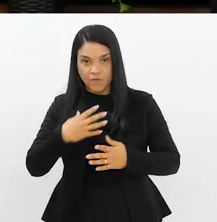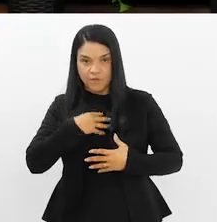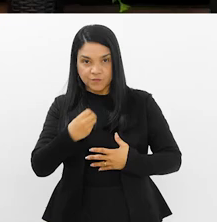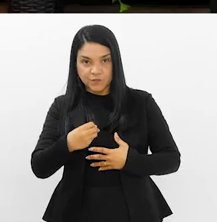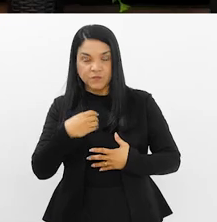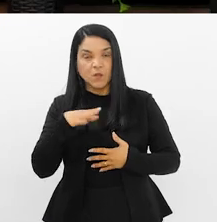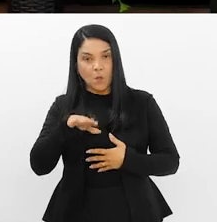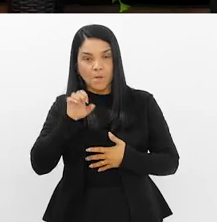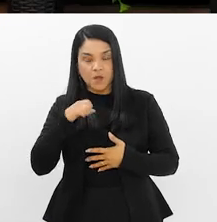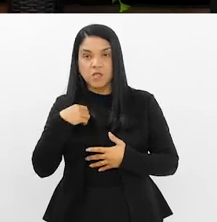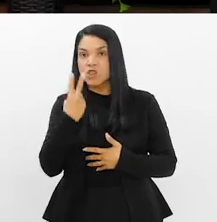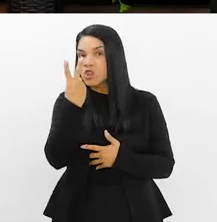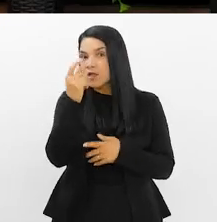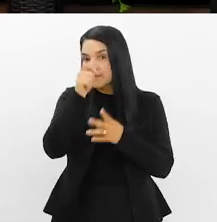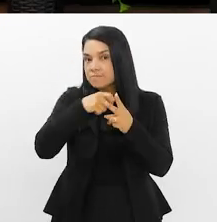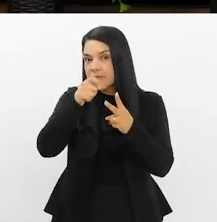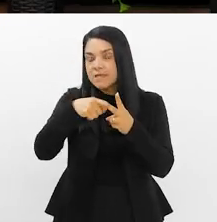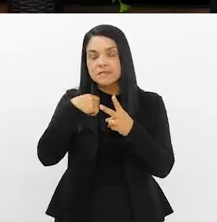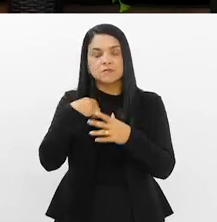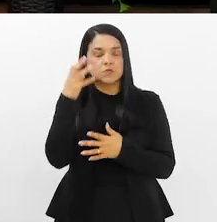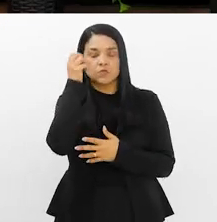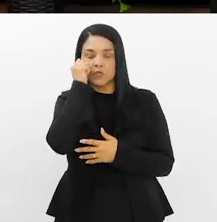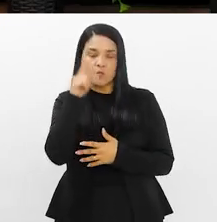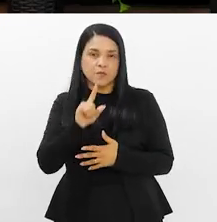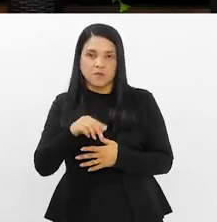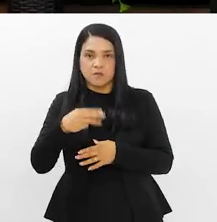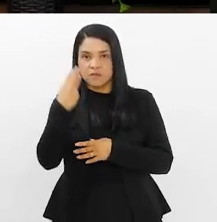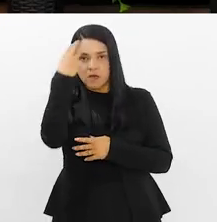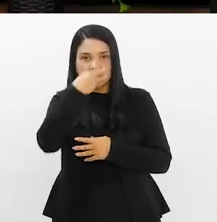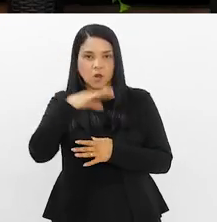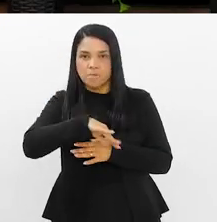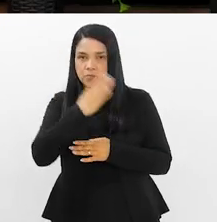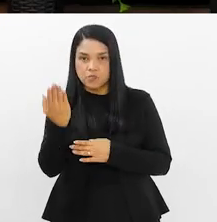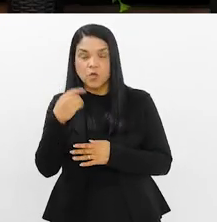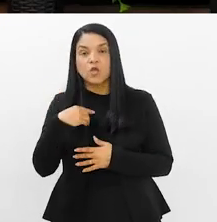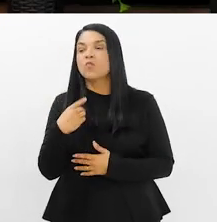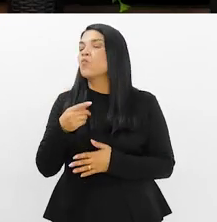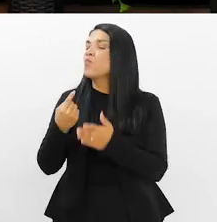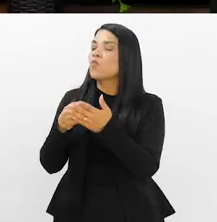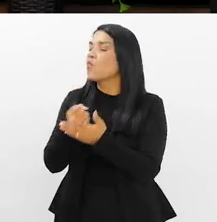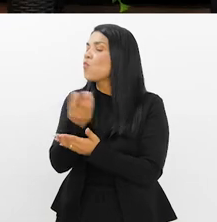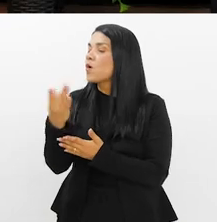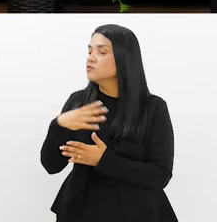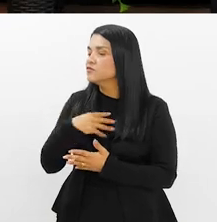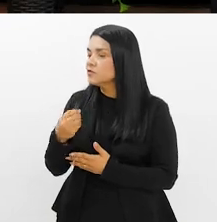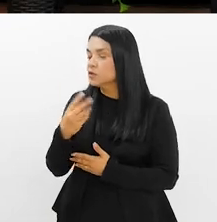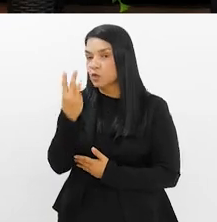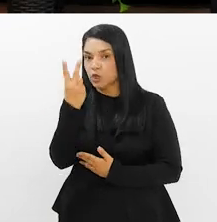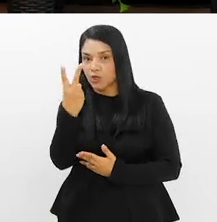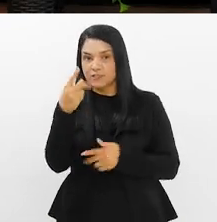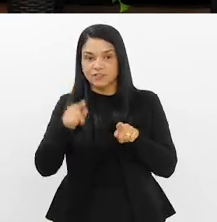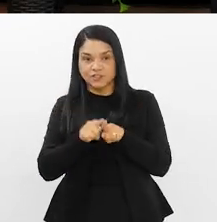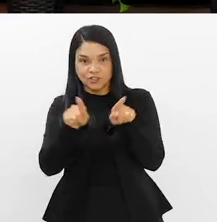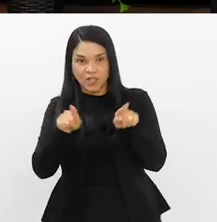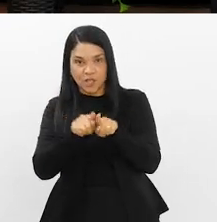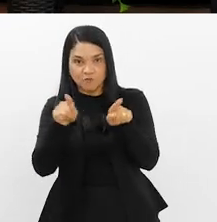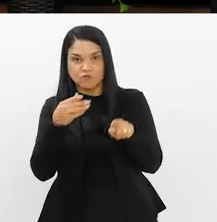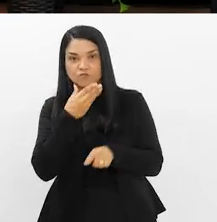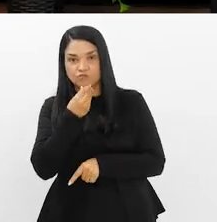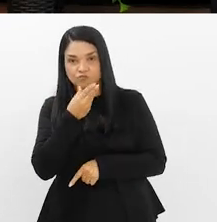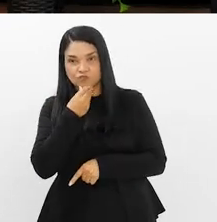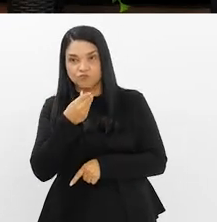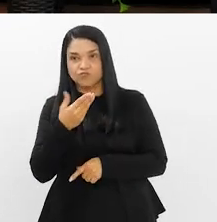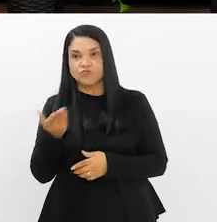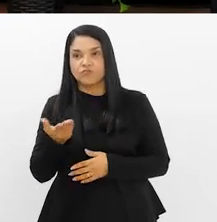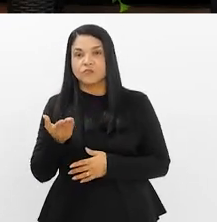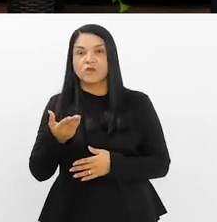mãe, fiquei mais de 2 meses sem dormir, por mais de 2 ou 3 horas seguidas. Você tem quantos filhos? Eu tenho 2, tenho gêmeos.